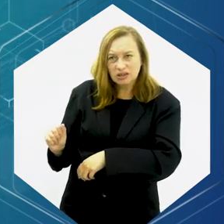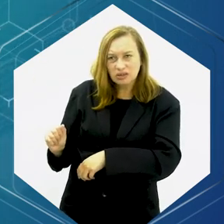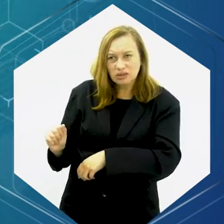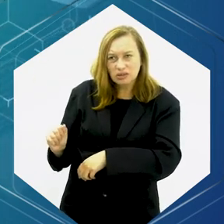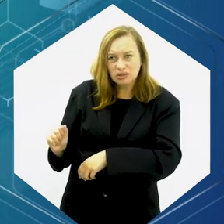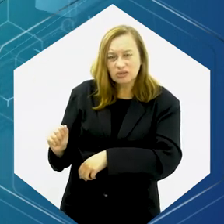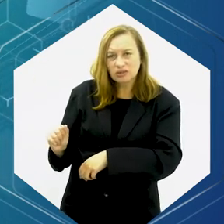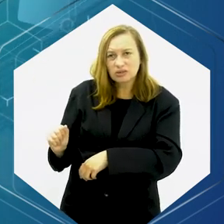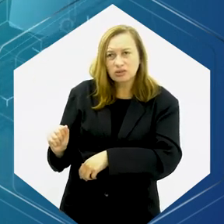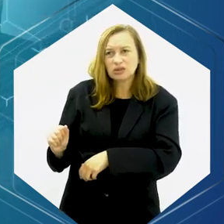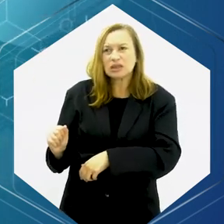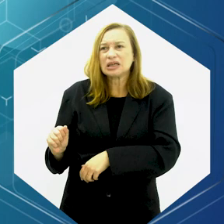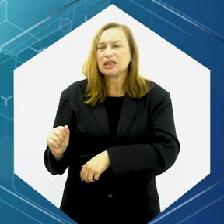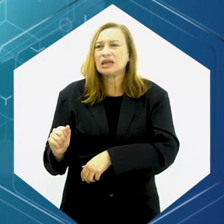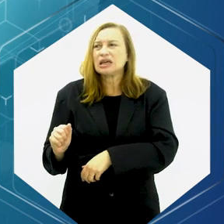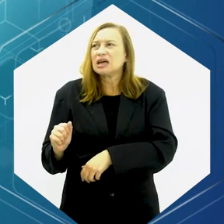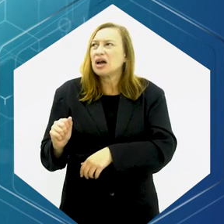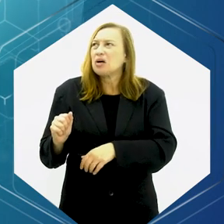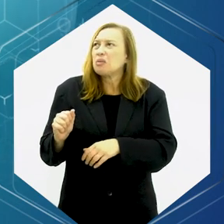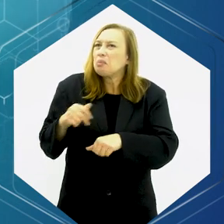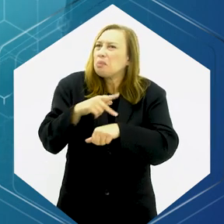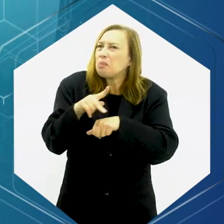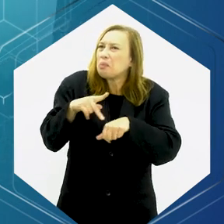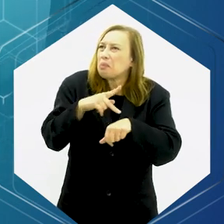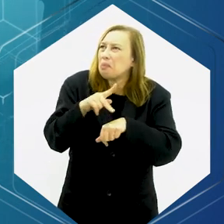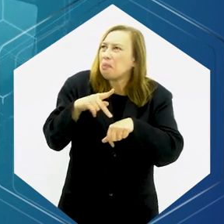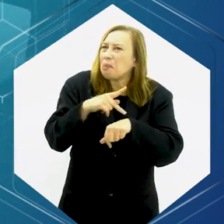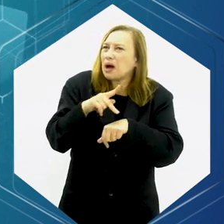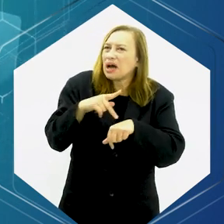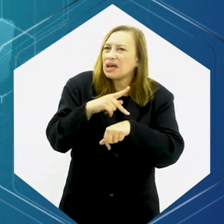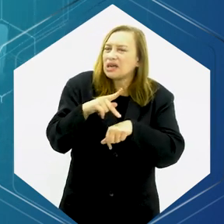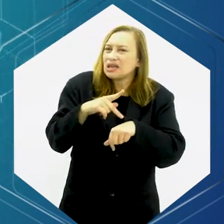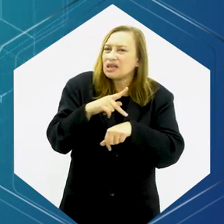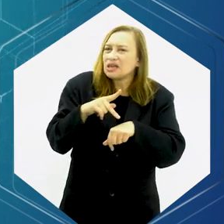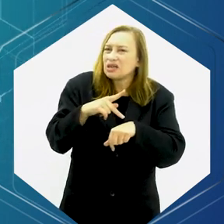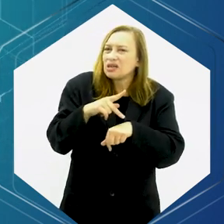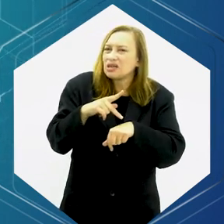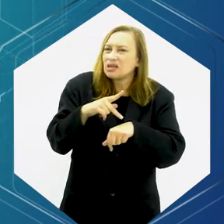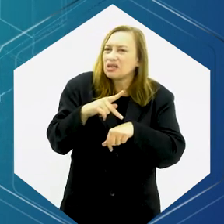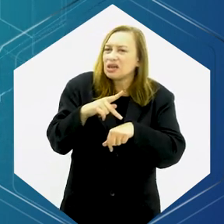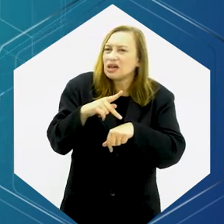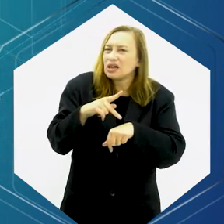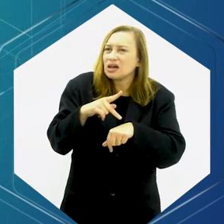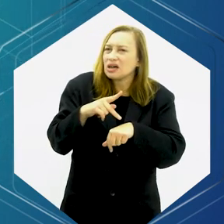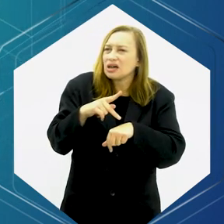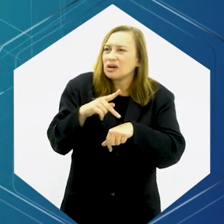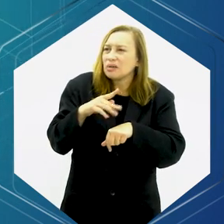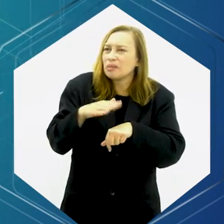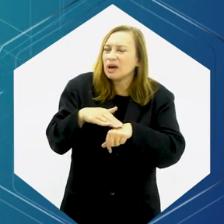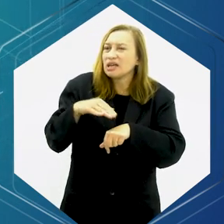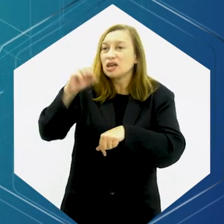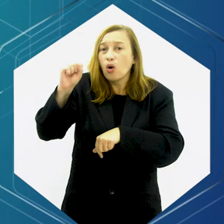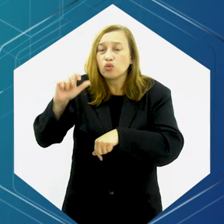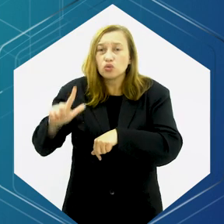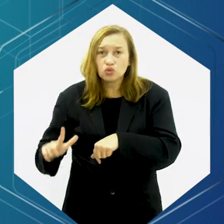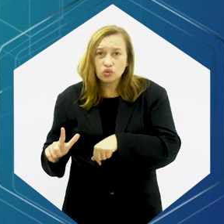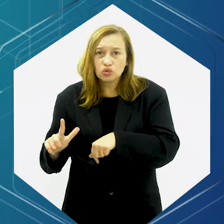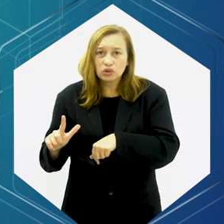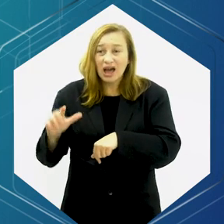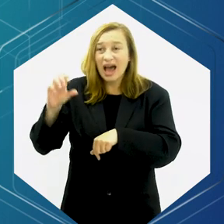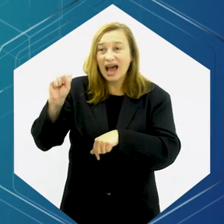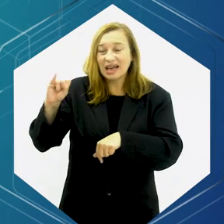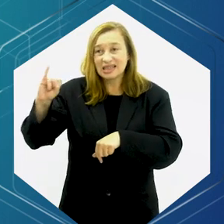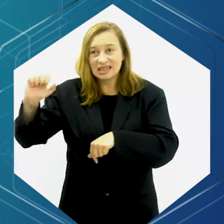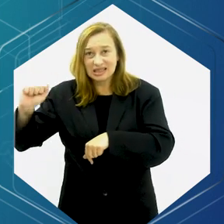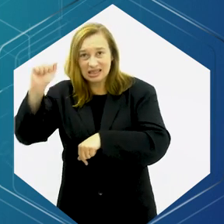não eh perdão não em aqueles países não Sara senão um pouquinho mais ao sul e em